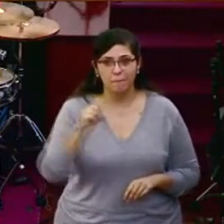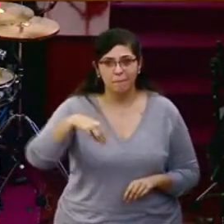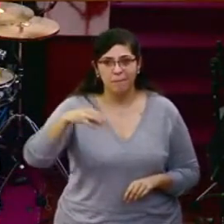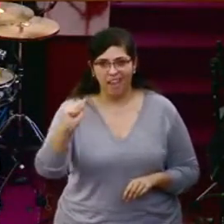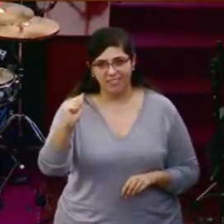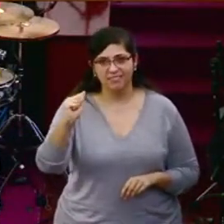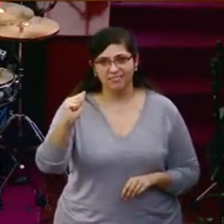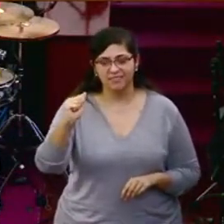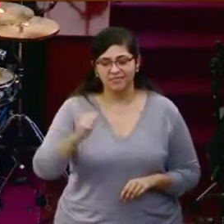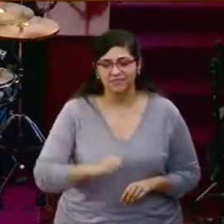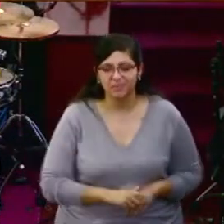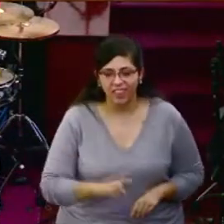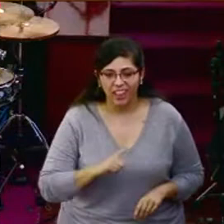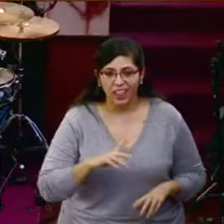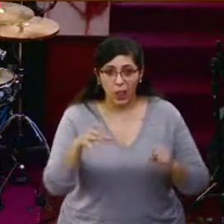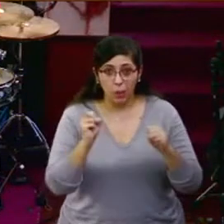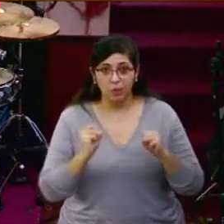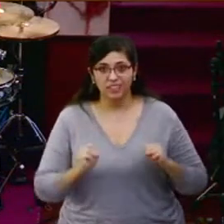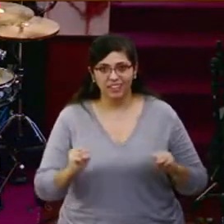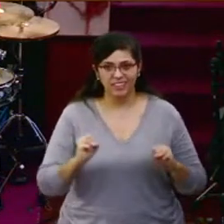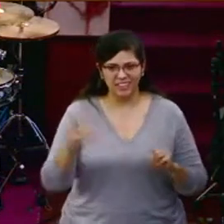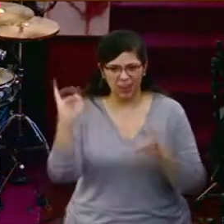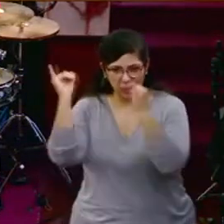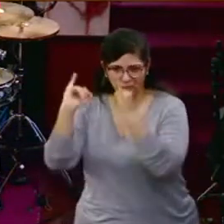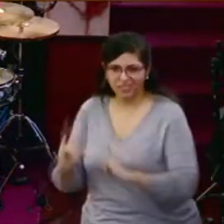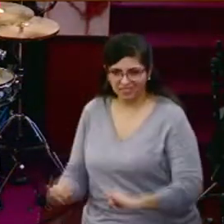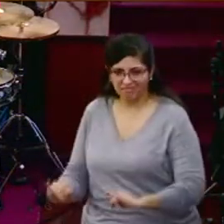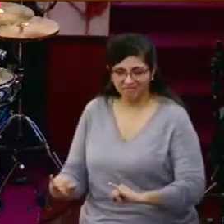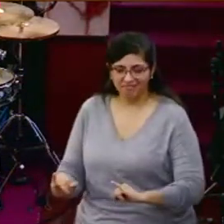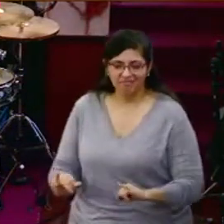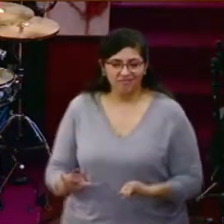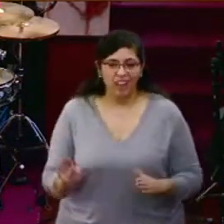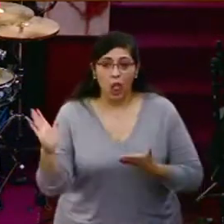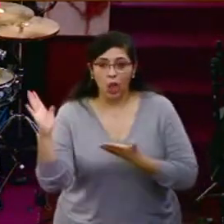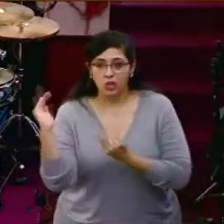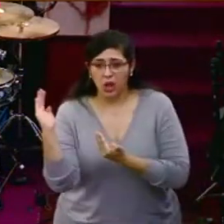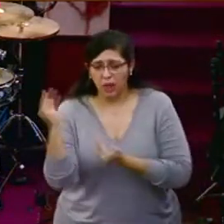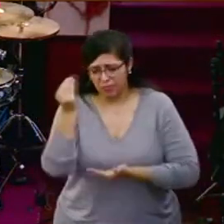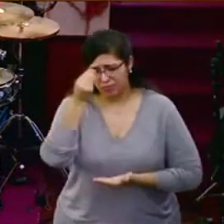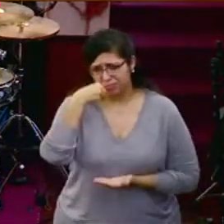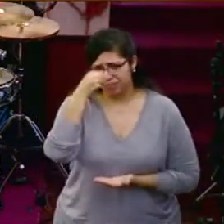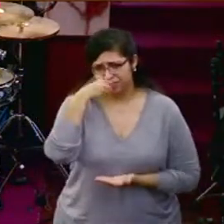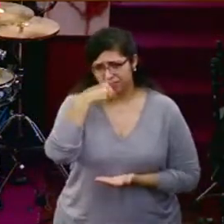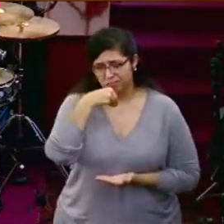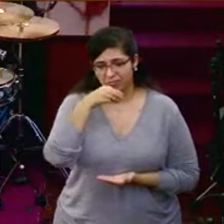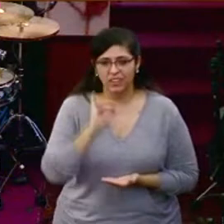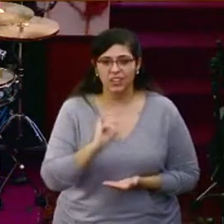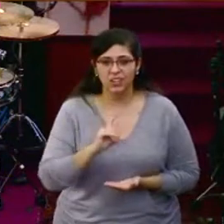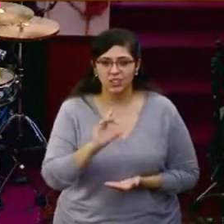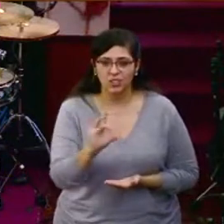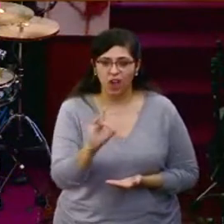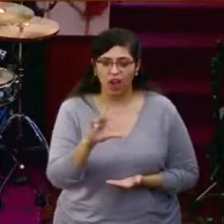poderes de grayskull antes ele era um jovem fraco que tinha um cachorro